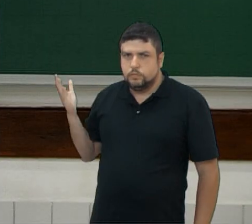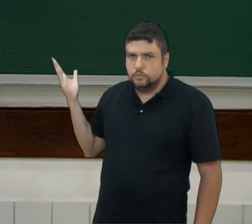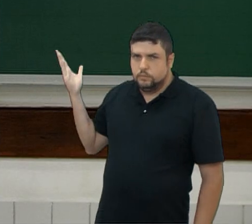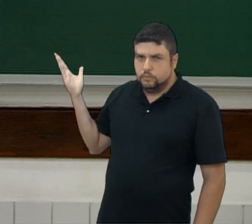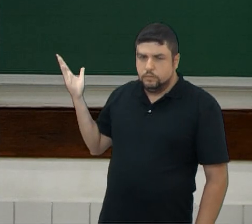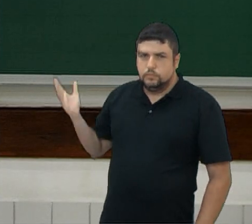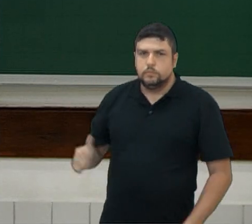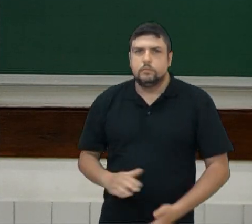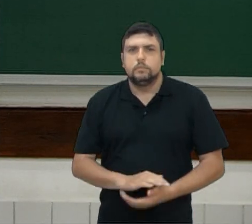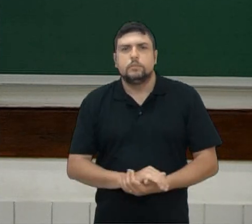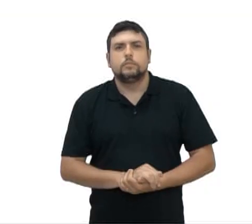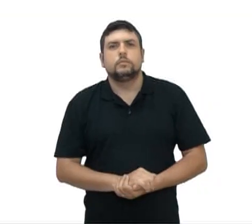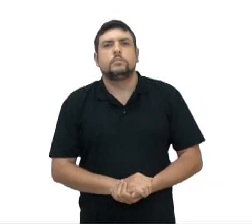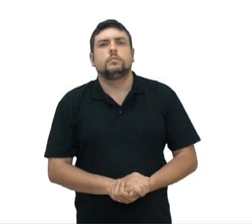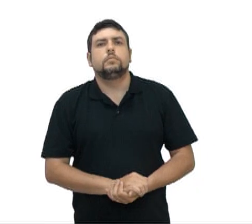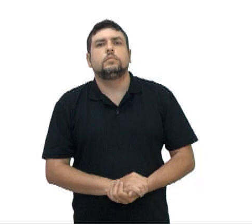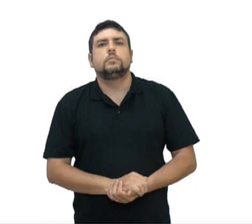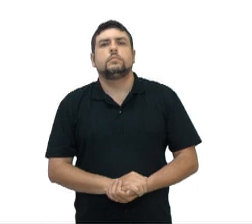Observem comigo.